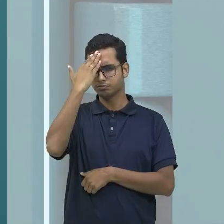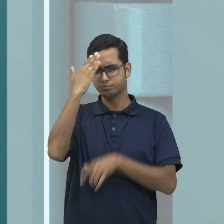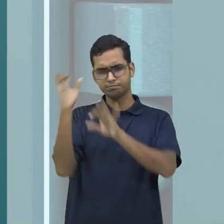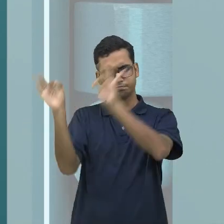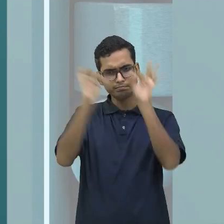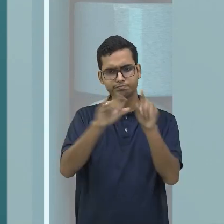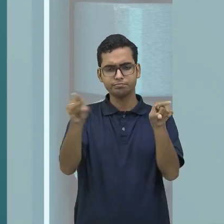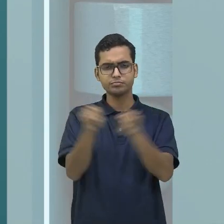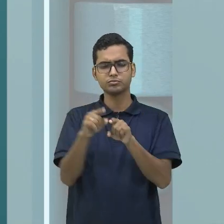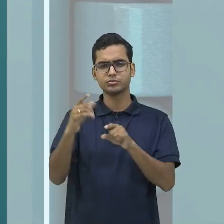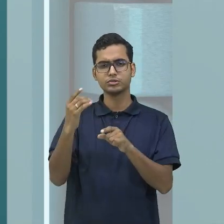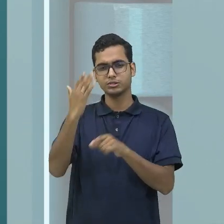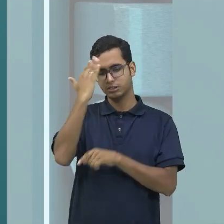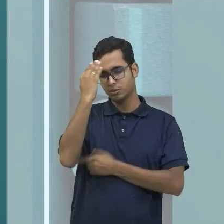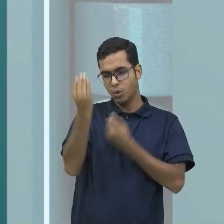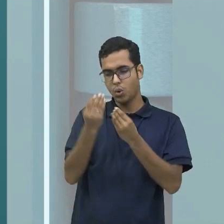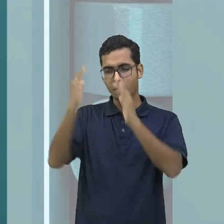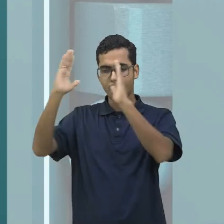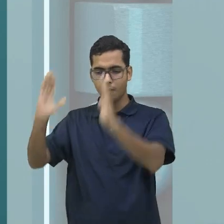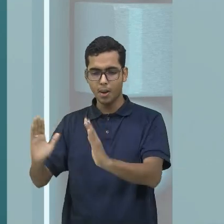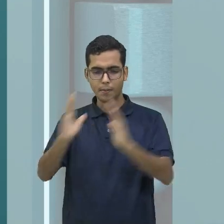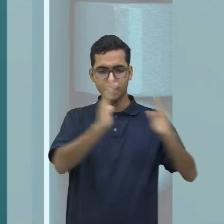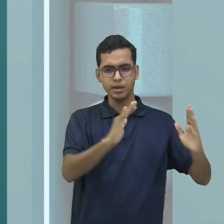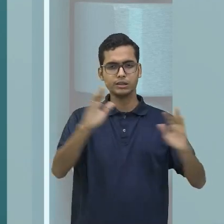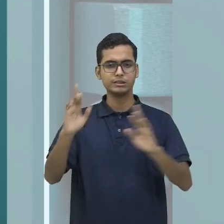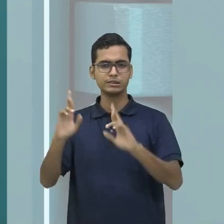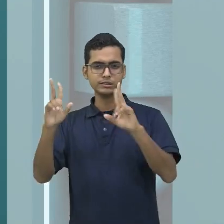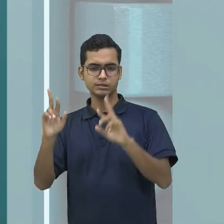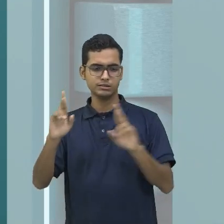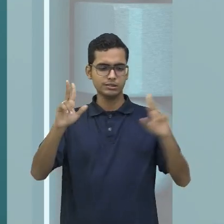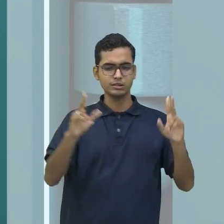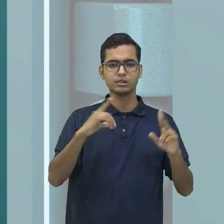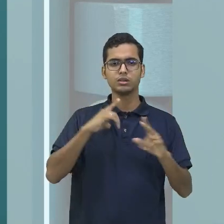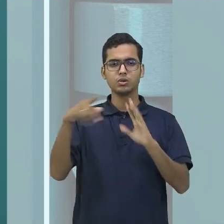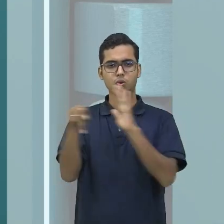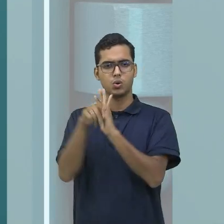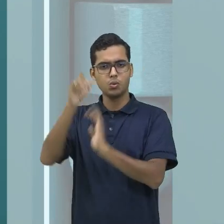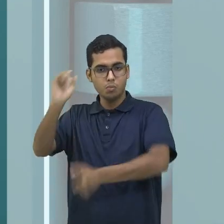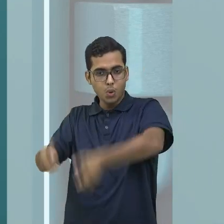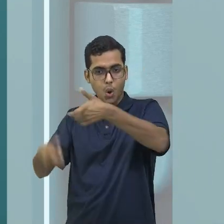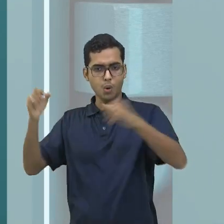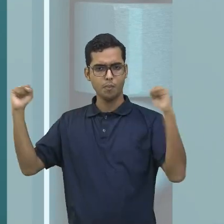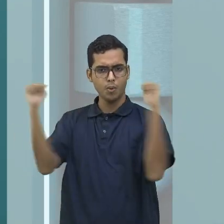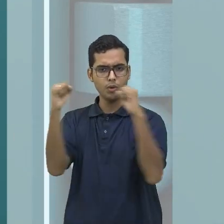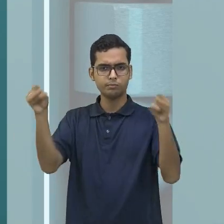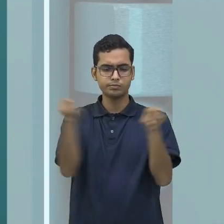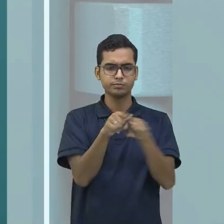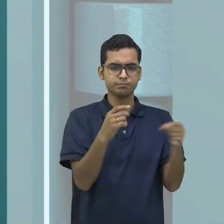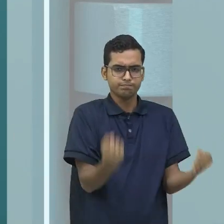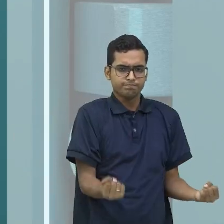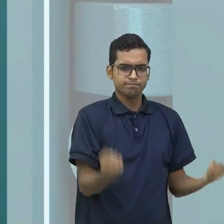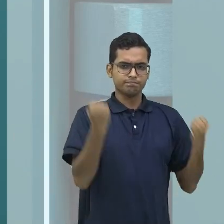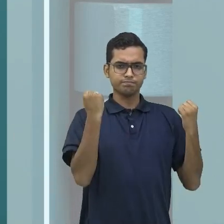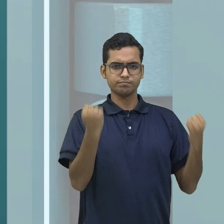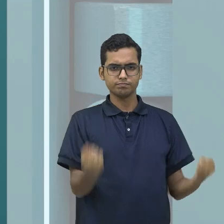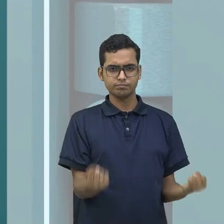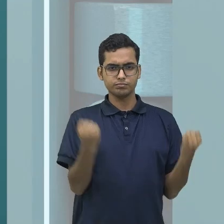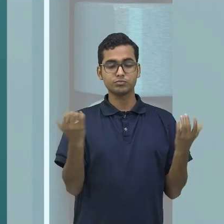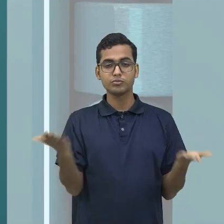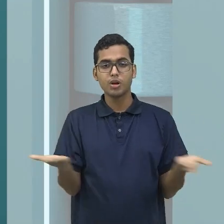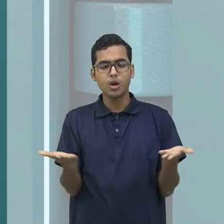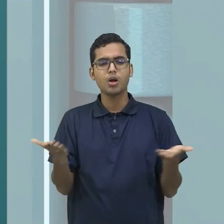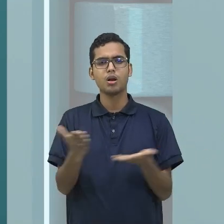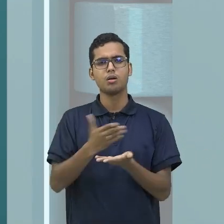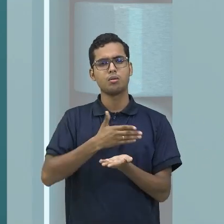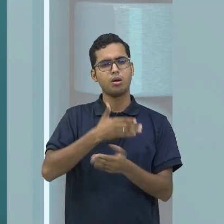aí a diferença em alguns aspectos do treinamento funcional e da musculação, eu quero mostrar para vocês alguns exercícios